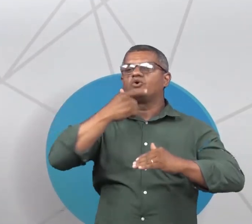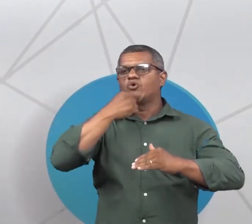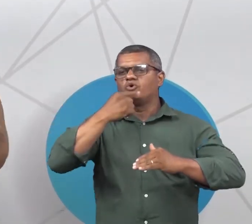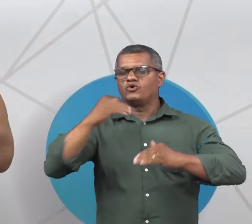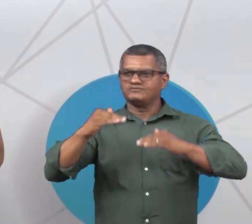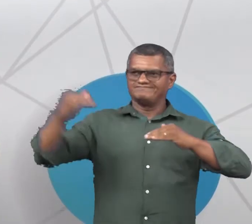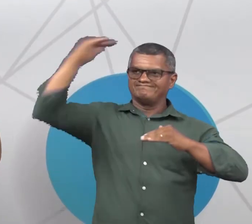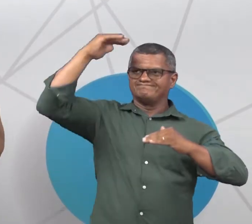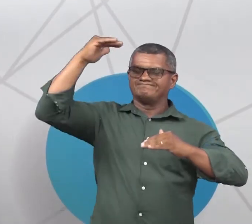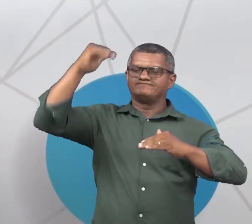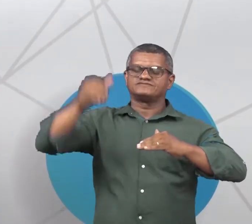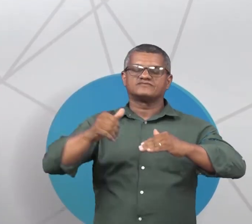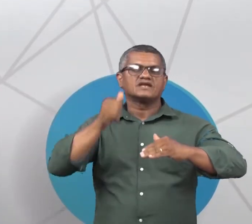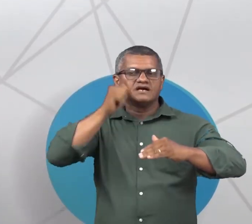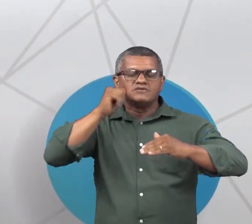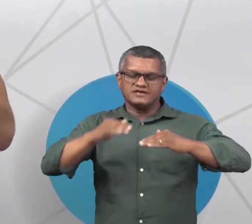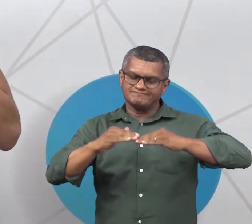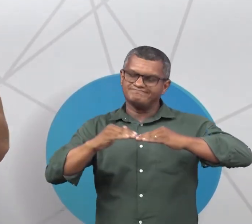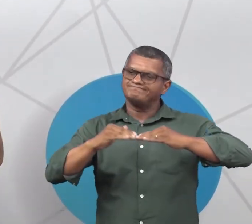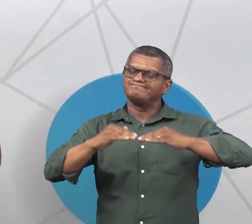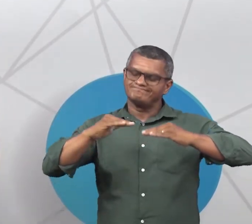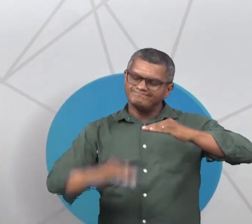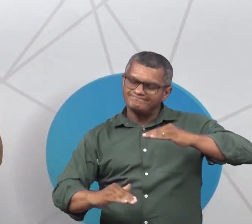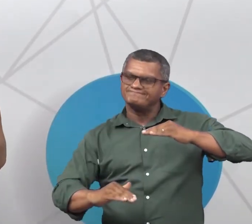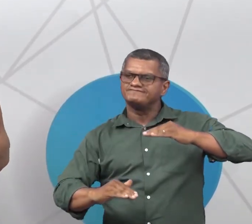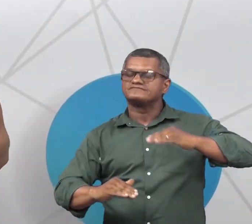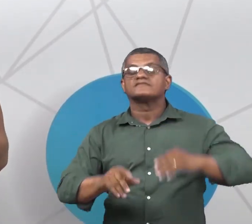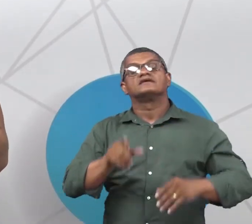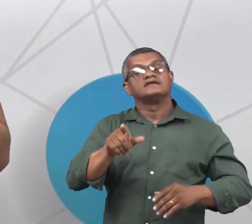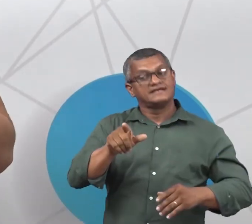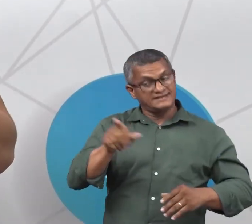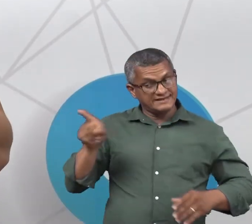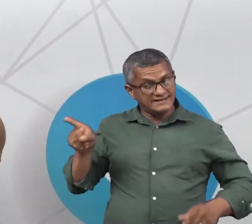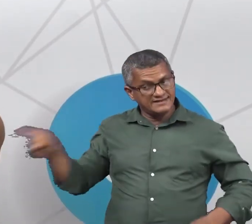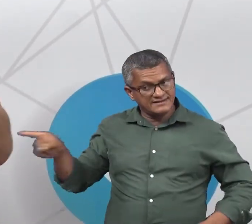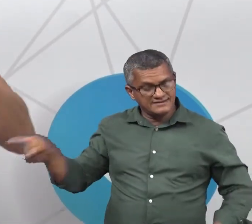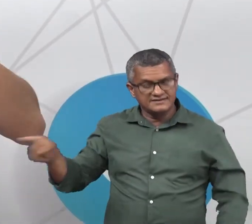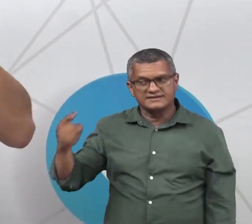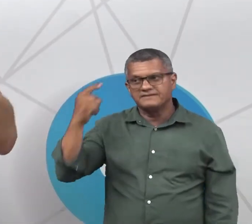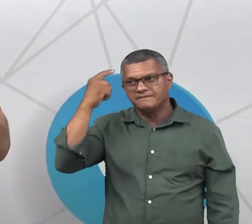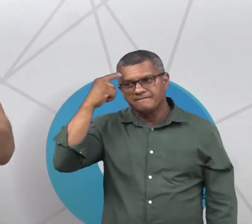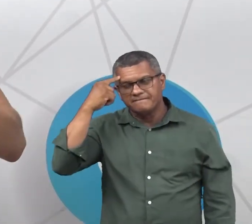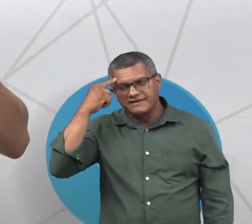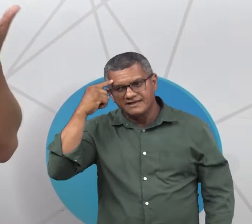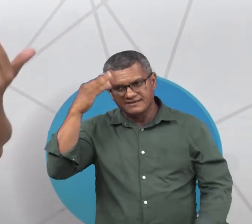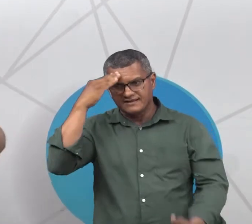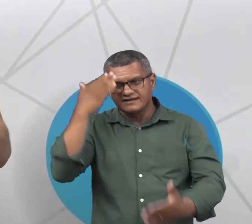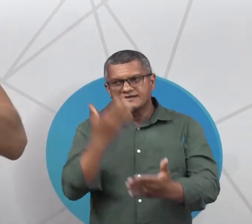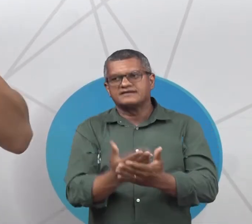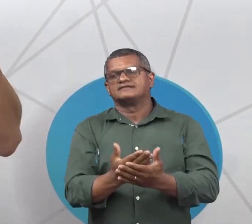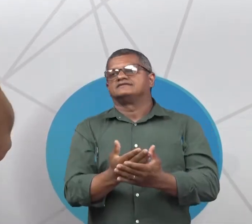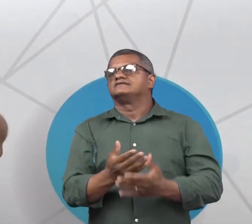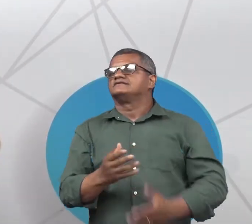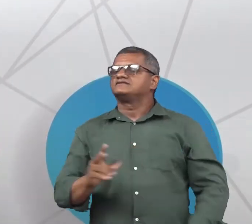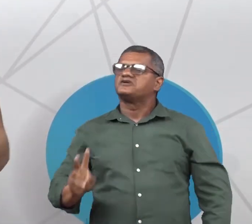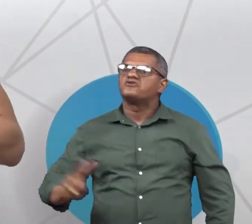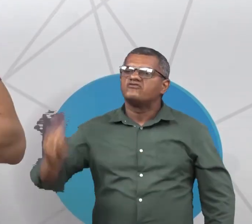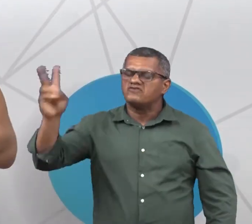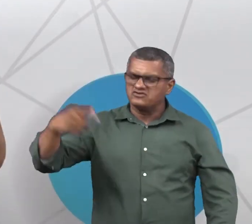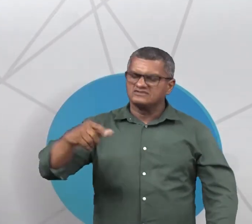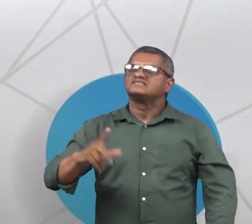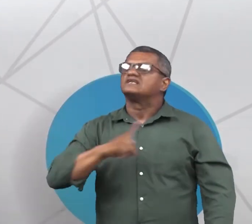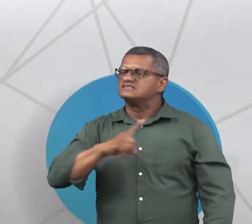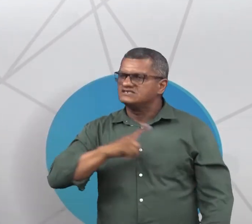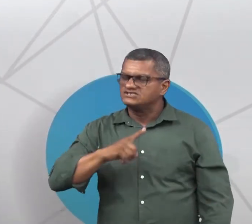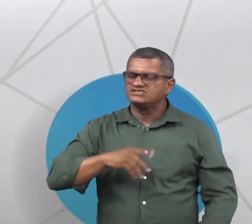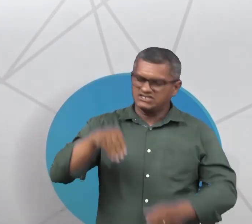figura feminina. E ele acredita, diante de todos esses valores que já estão impregnados há